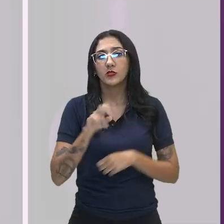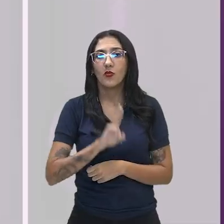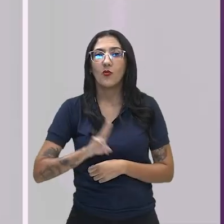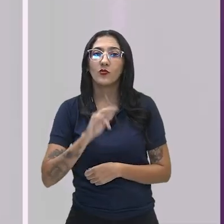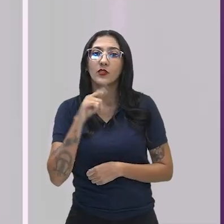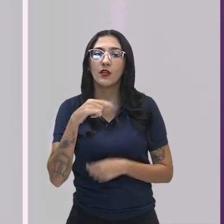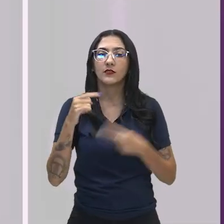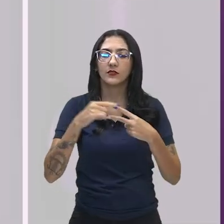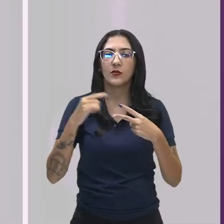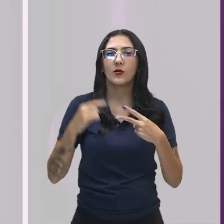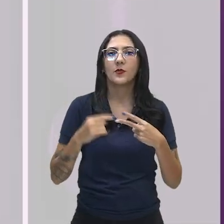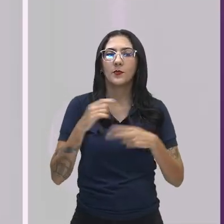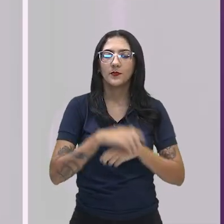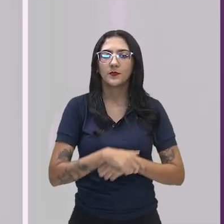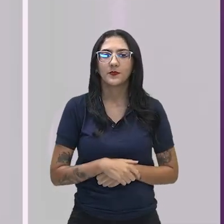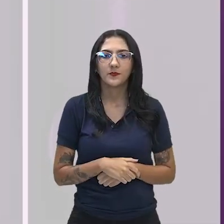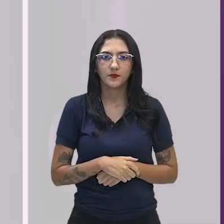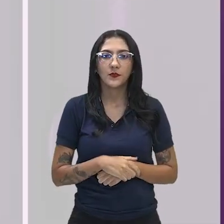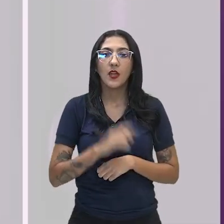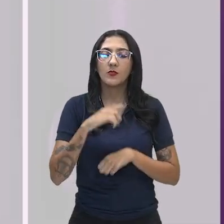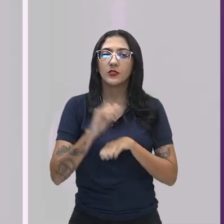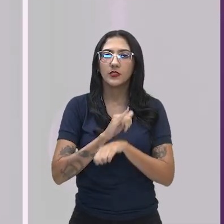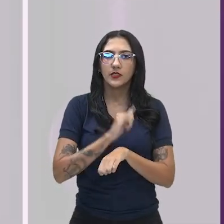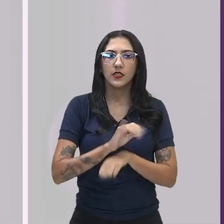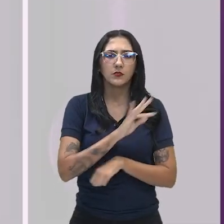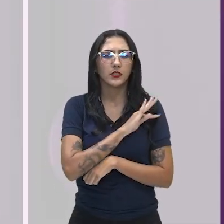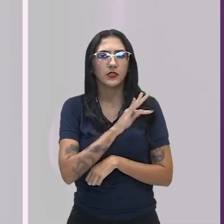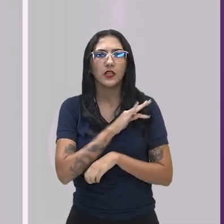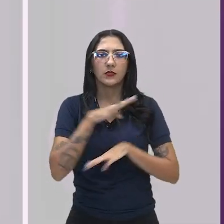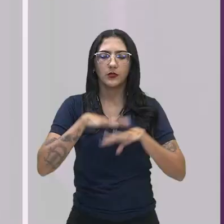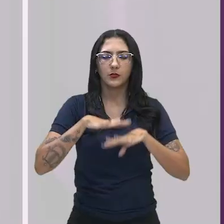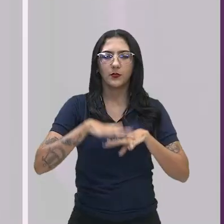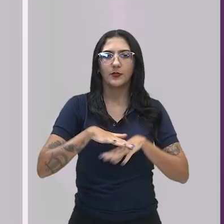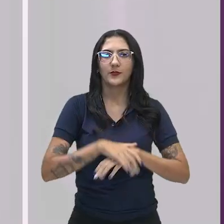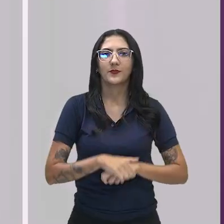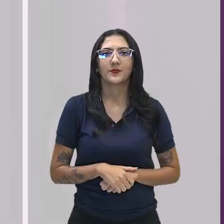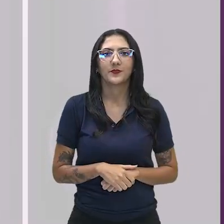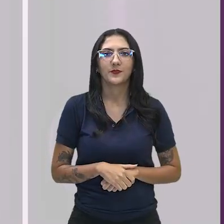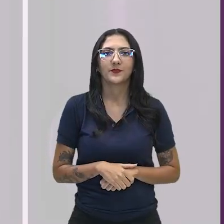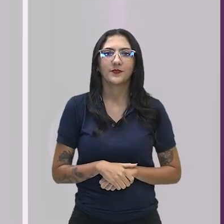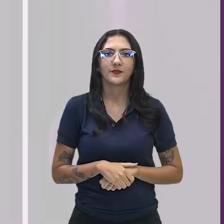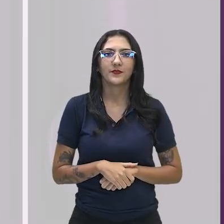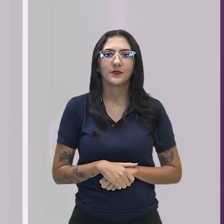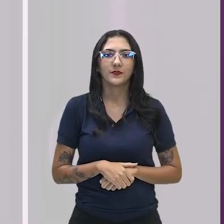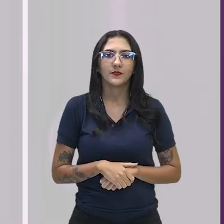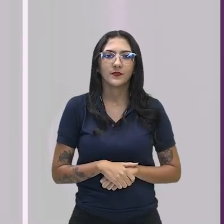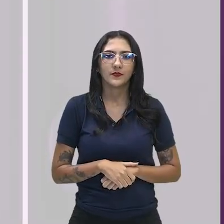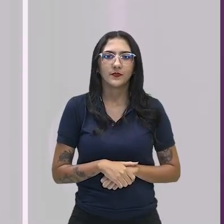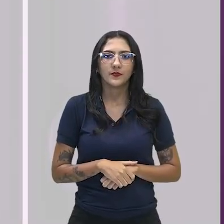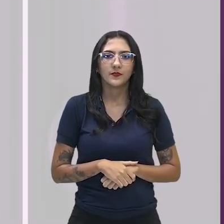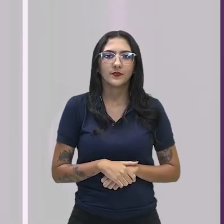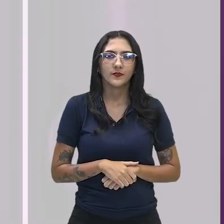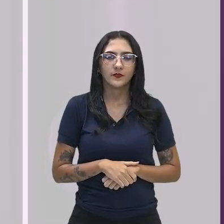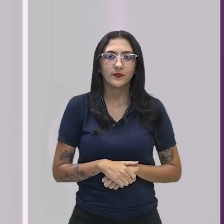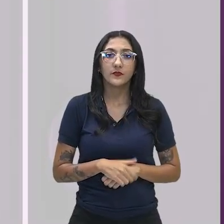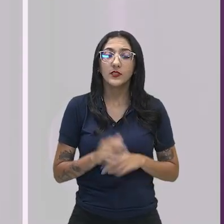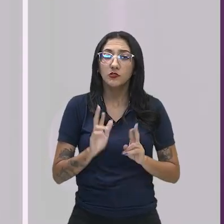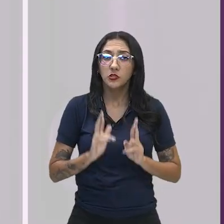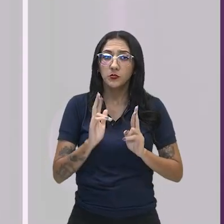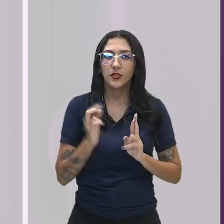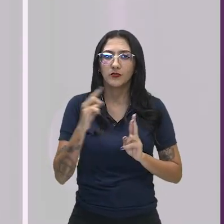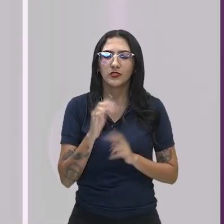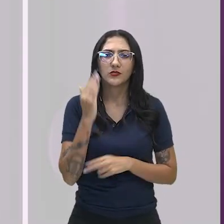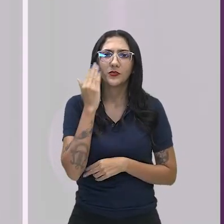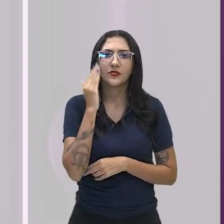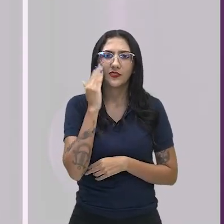certo? Uma ferramenta poderosa para resolver esse tipo de problemas. Bom, espero que você esteja compreendendo, né, como nós